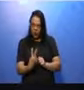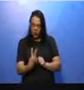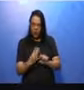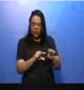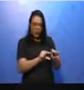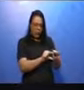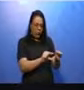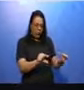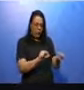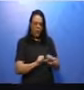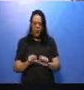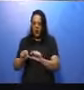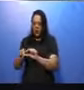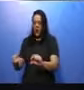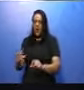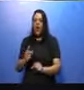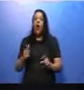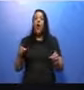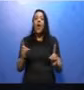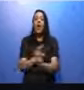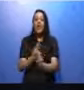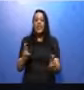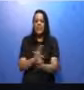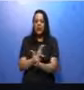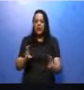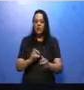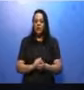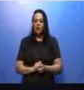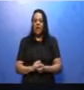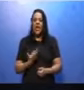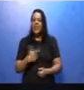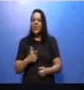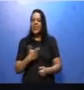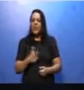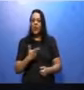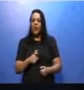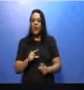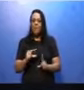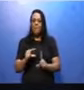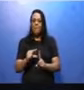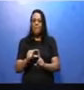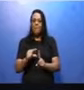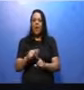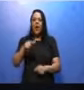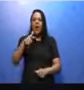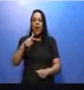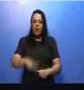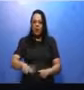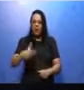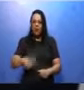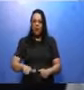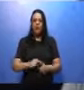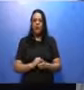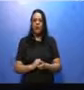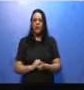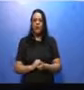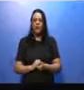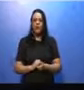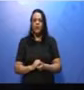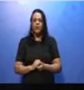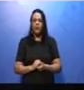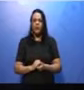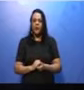articulada, não haja repetição, porque aqui está repetindo o meu sujeito.